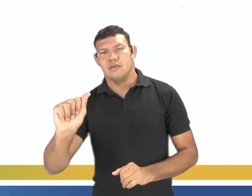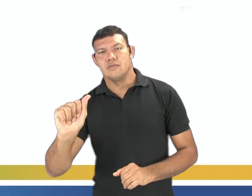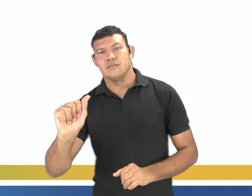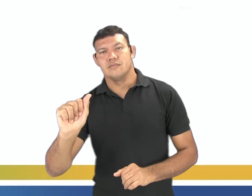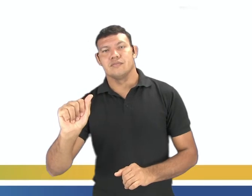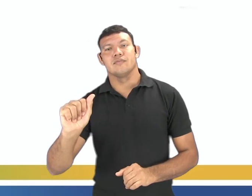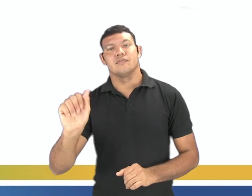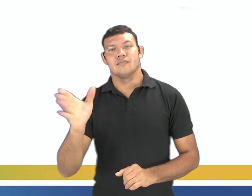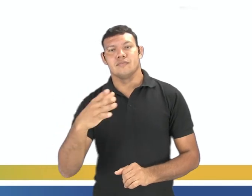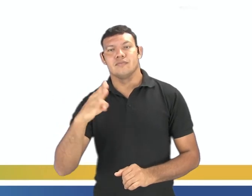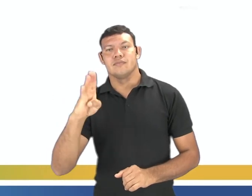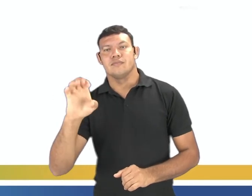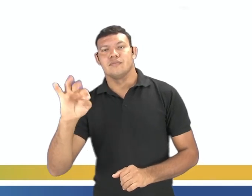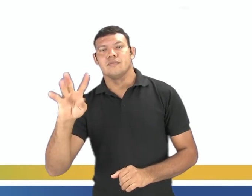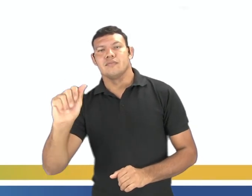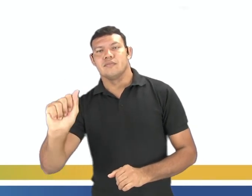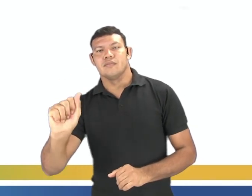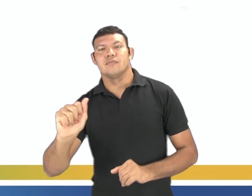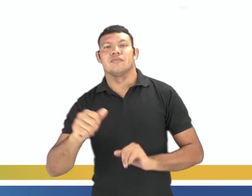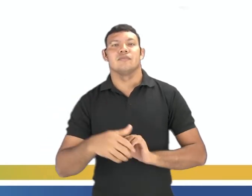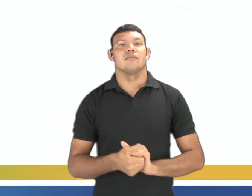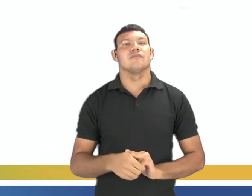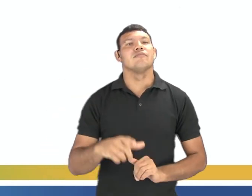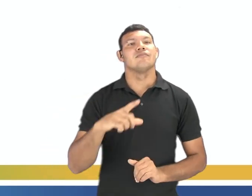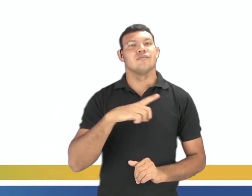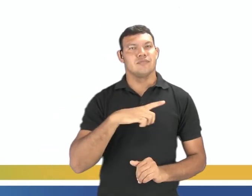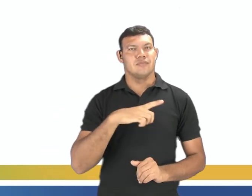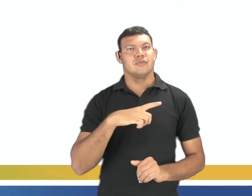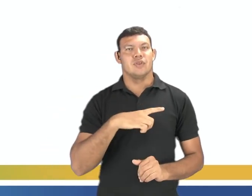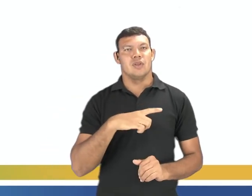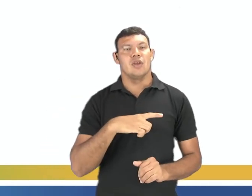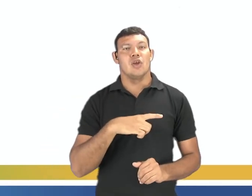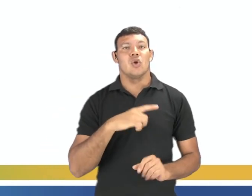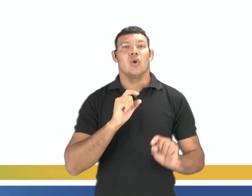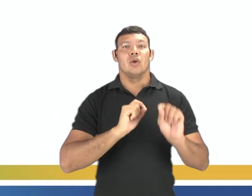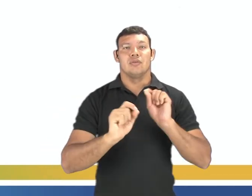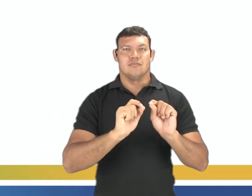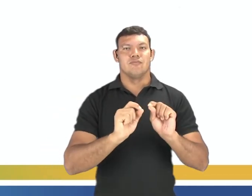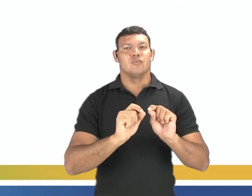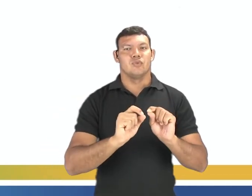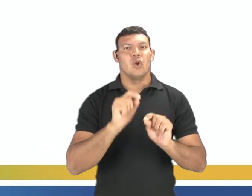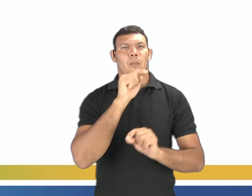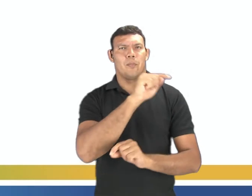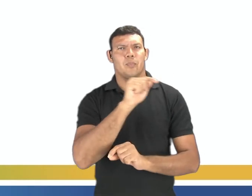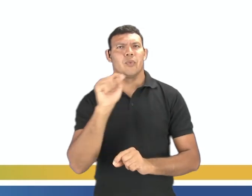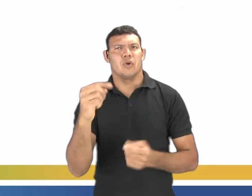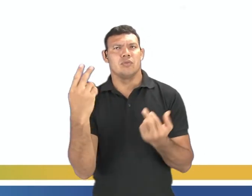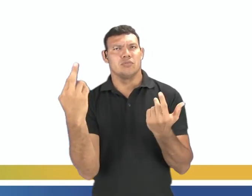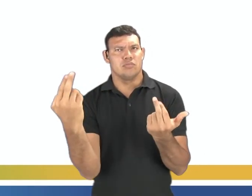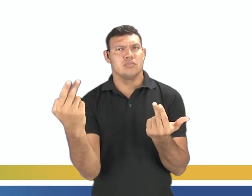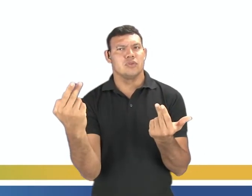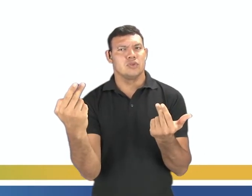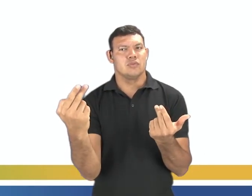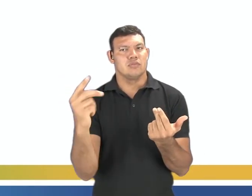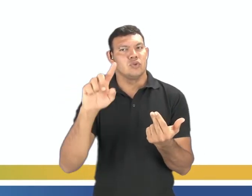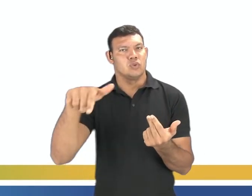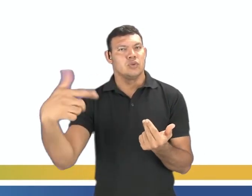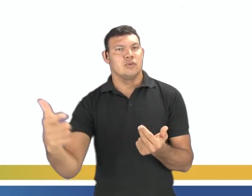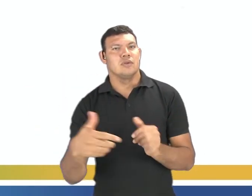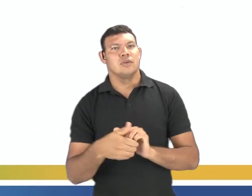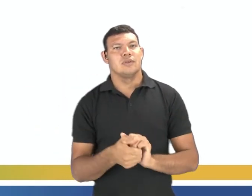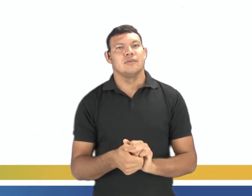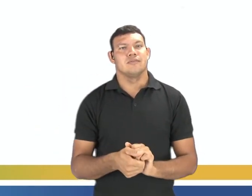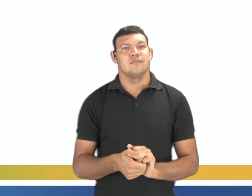pode ser coincidente se todos os pontos de junção planos ou pontos de outro é